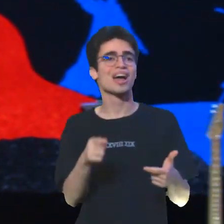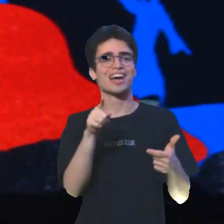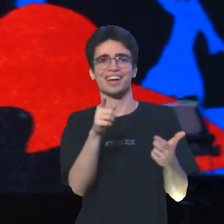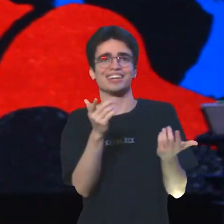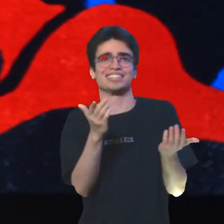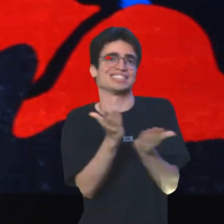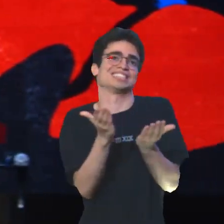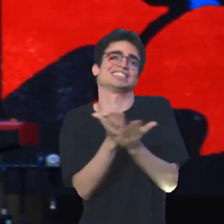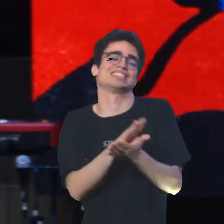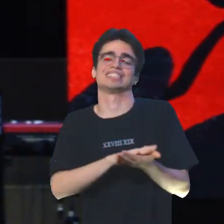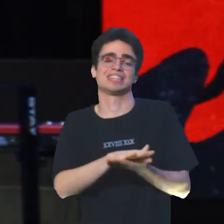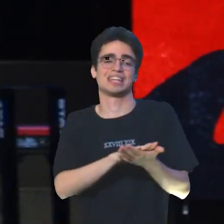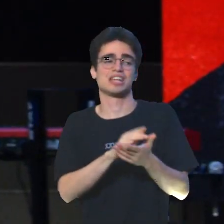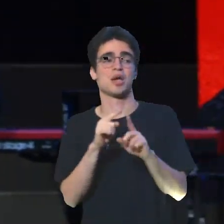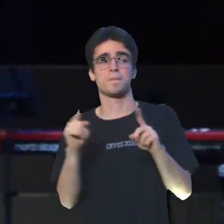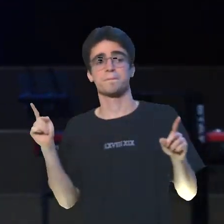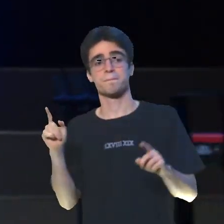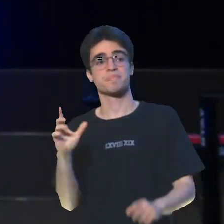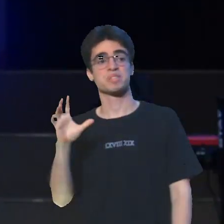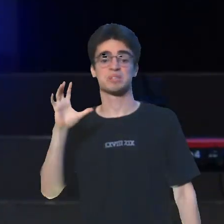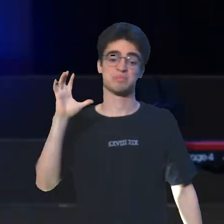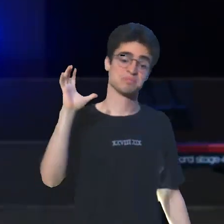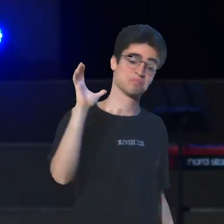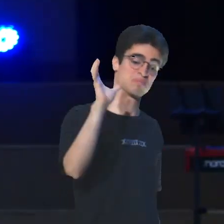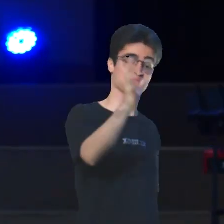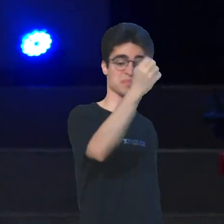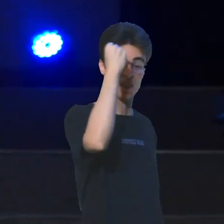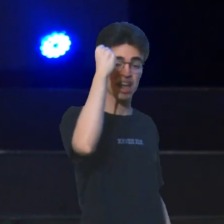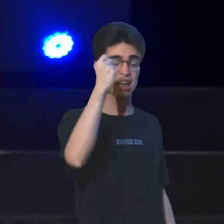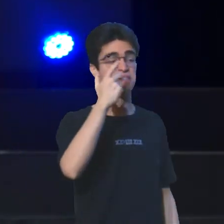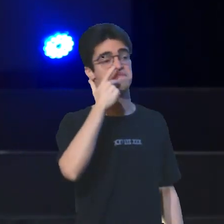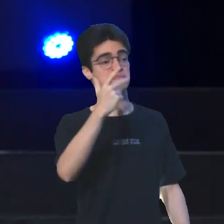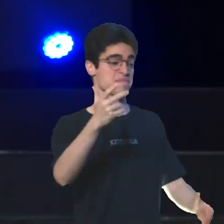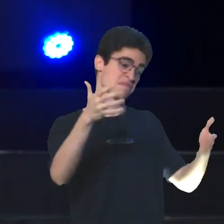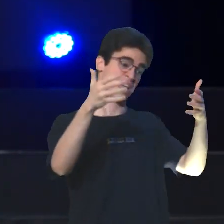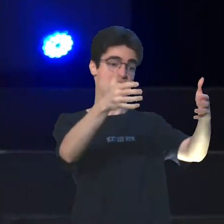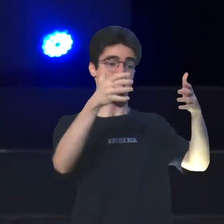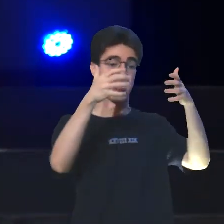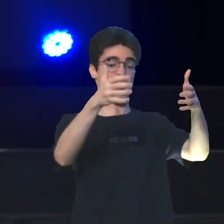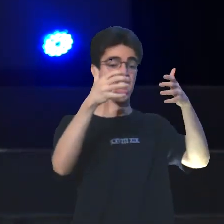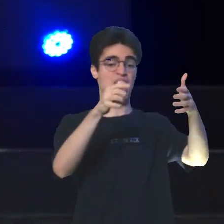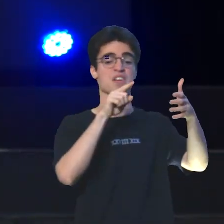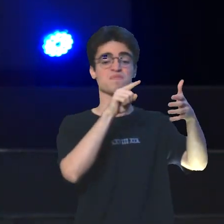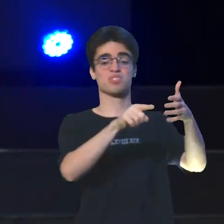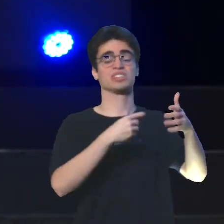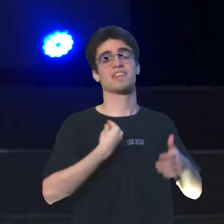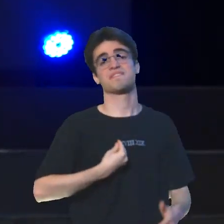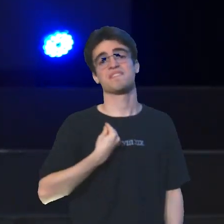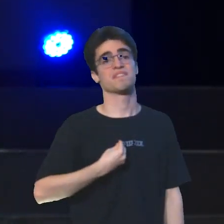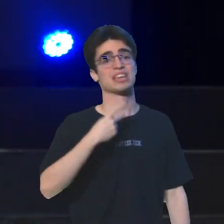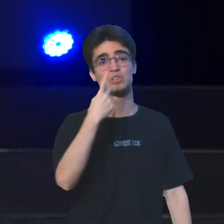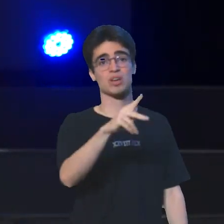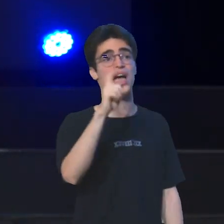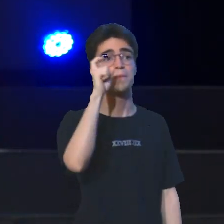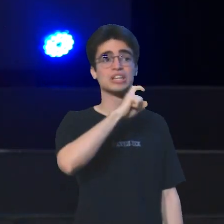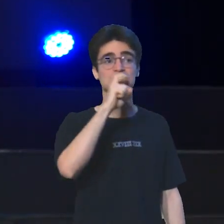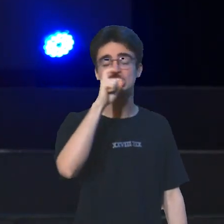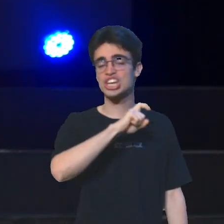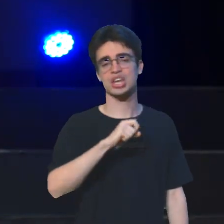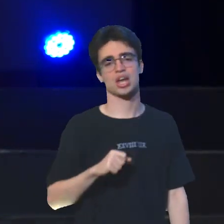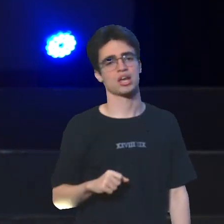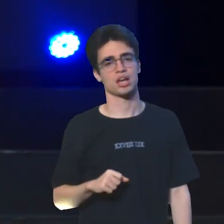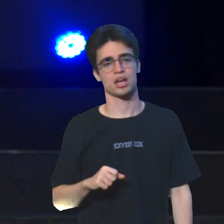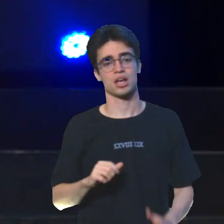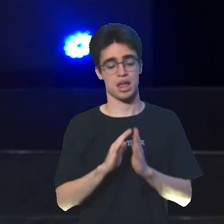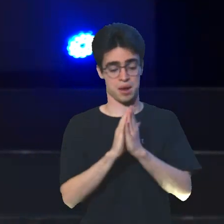possível e praticamente pegar pelo pescoço o cara e falar: você está vivendo uma mentira.